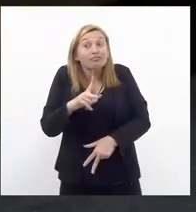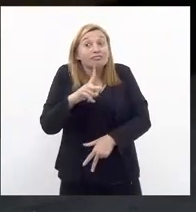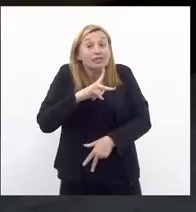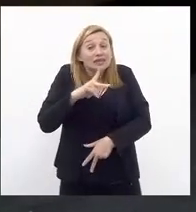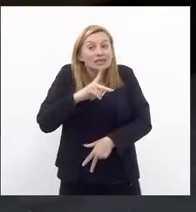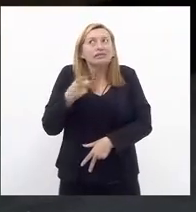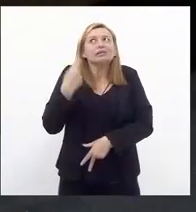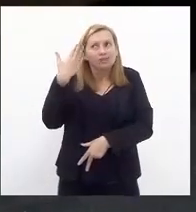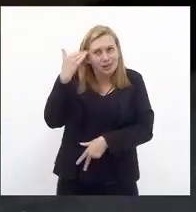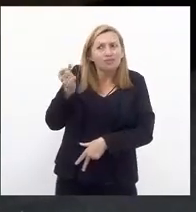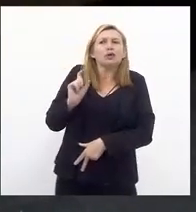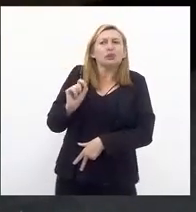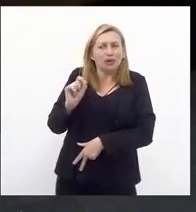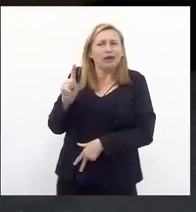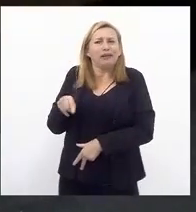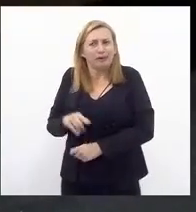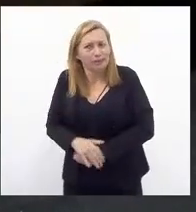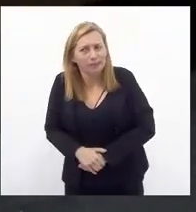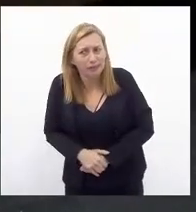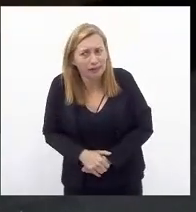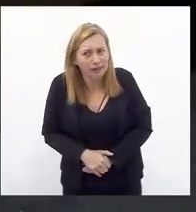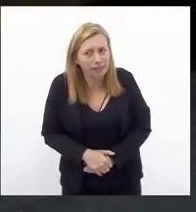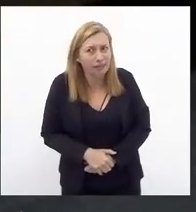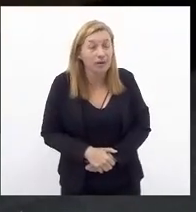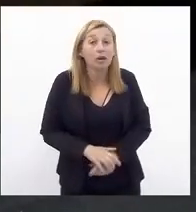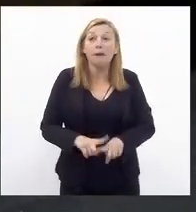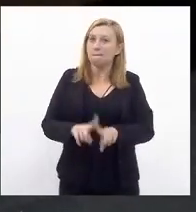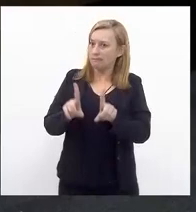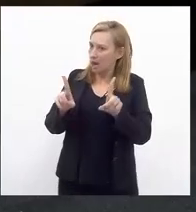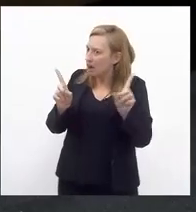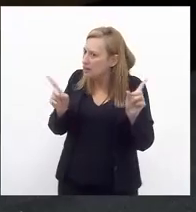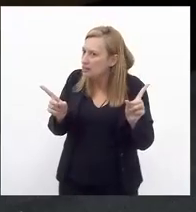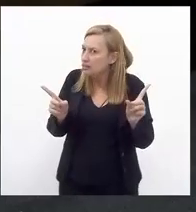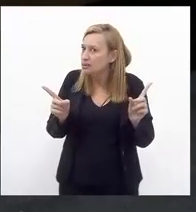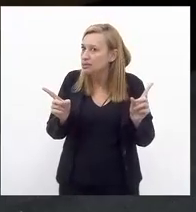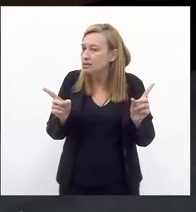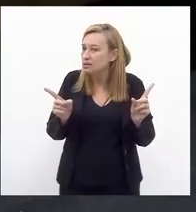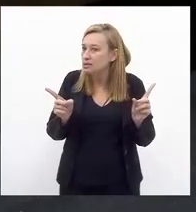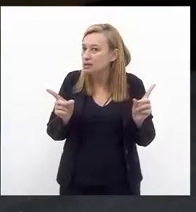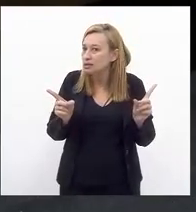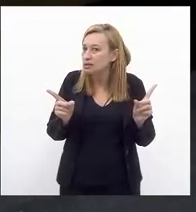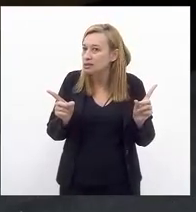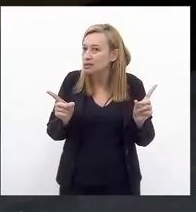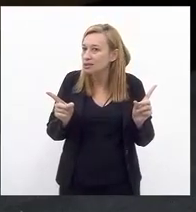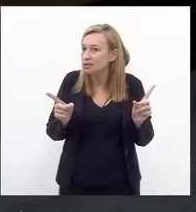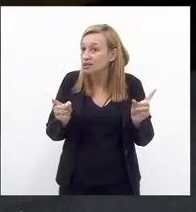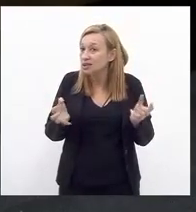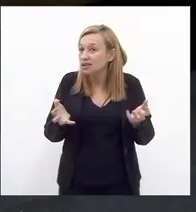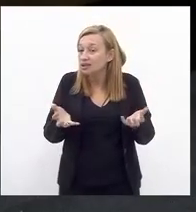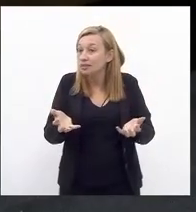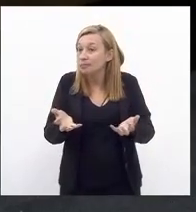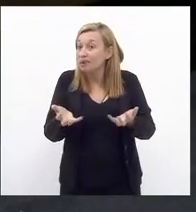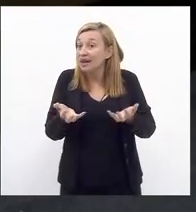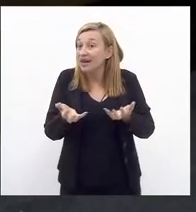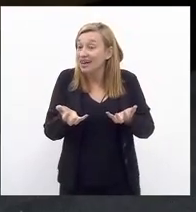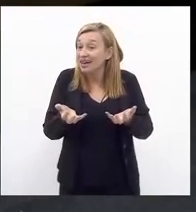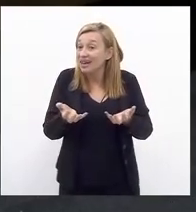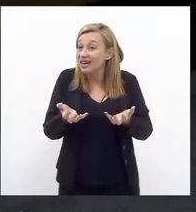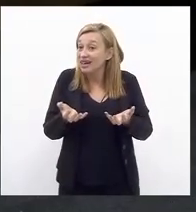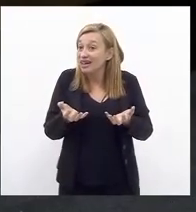pessoais que nós sabemos muito bem o que que é mas aí para querer